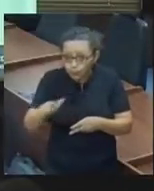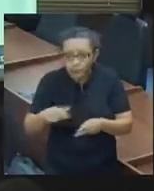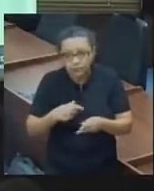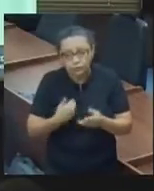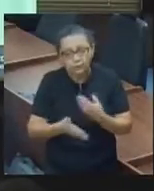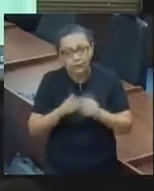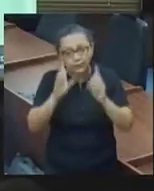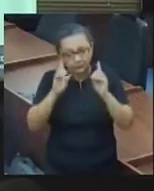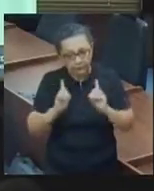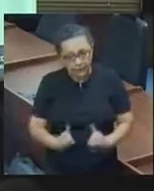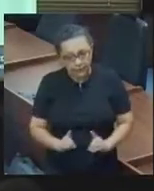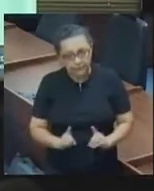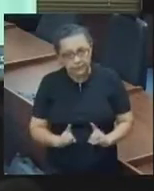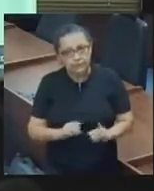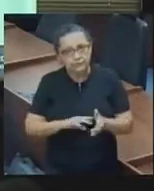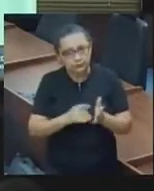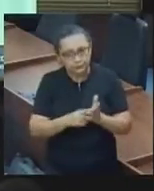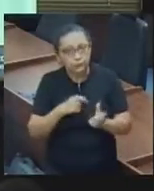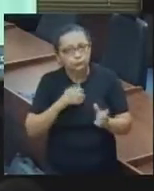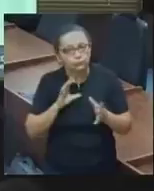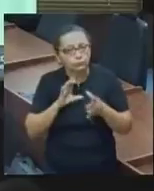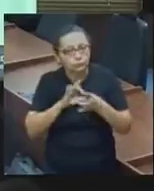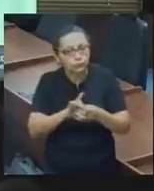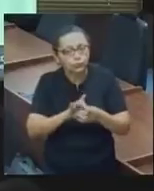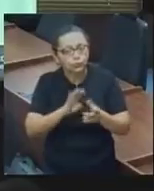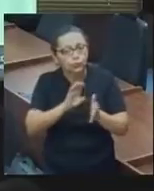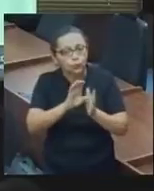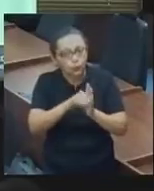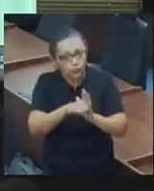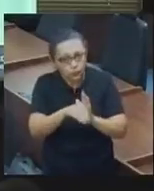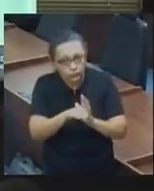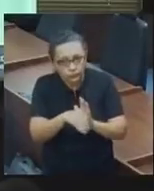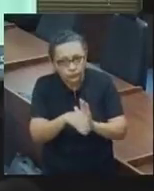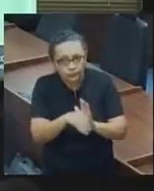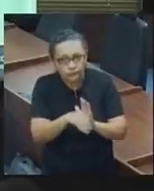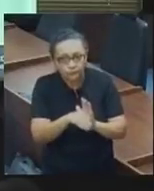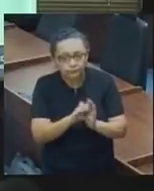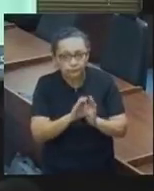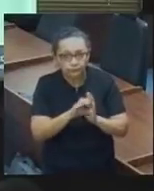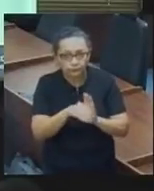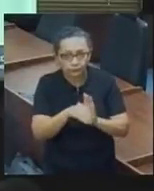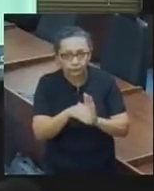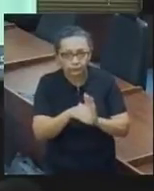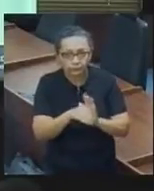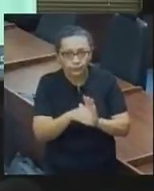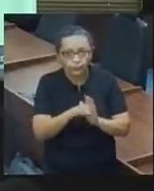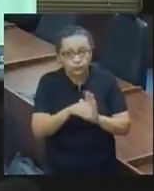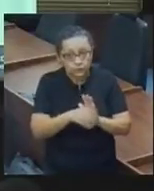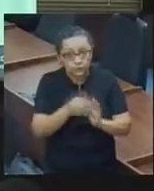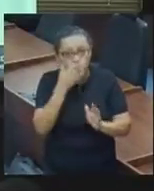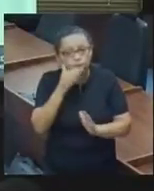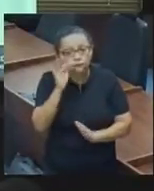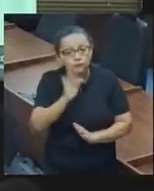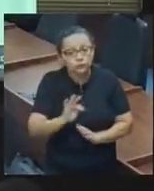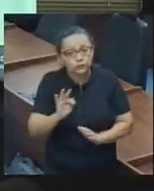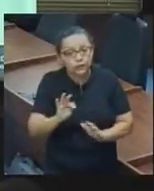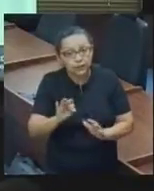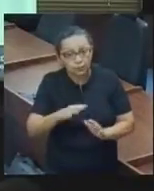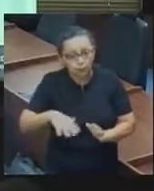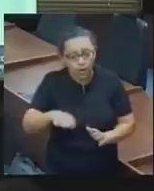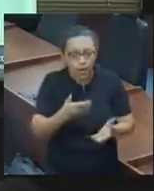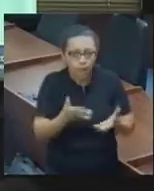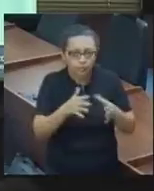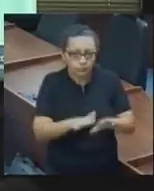gente tá falando num conceito lf funcionalizadas duhá e